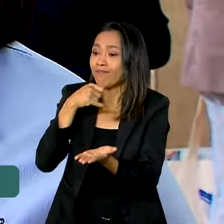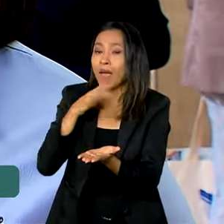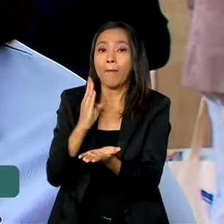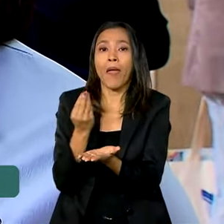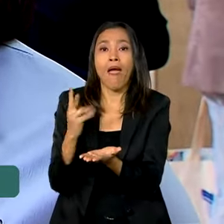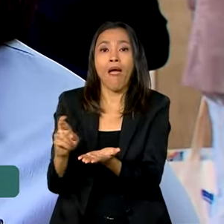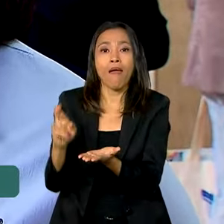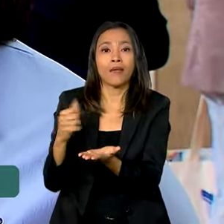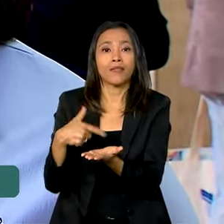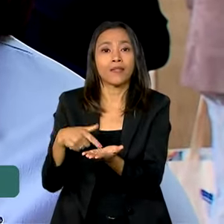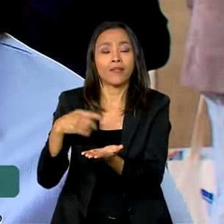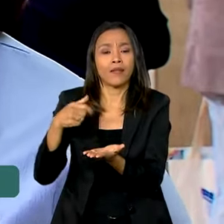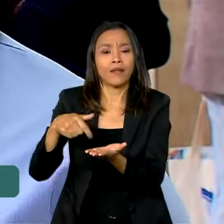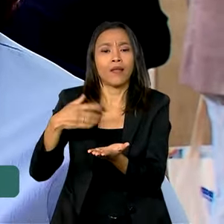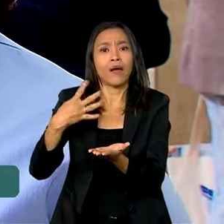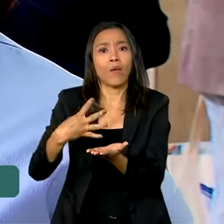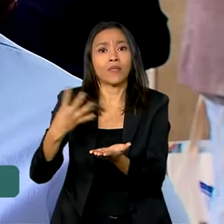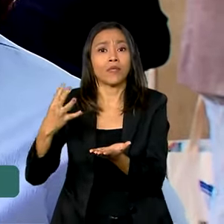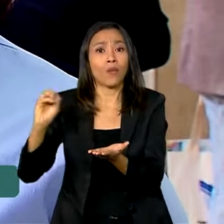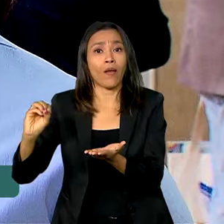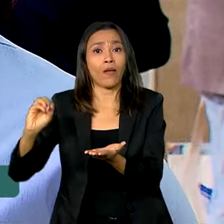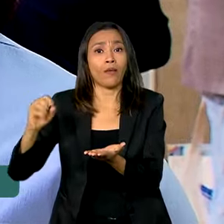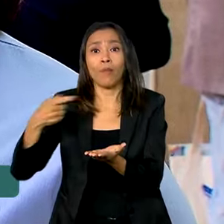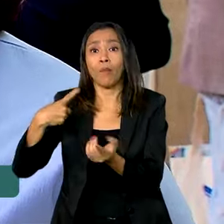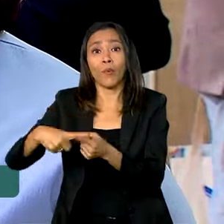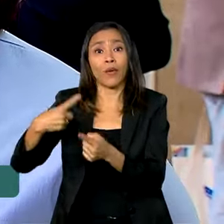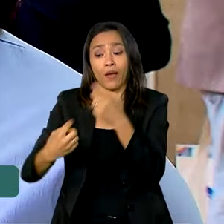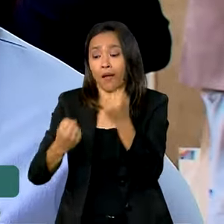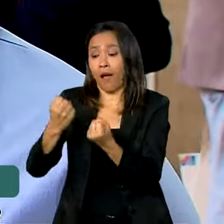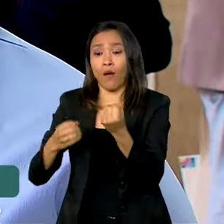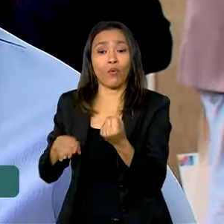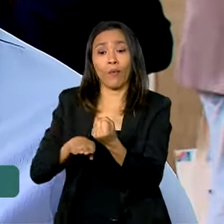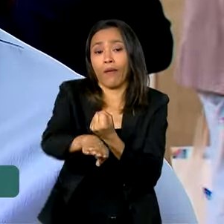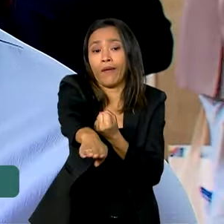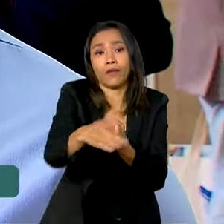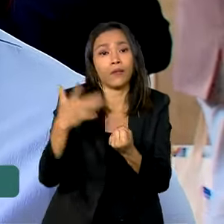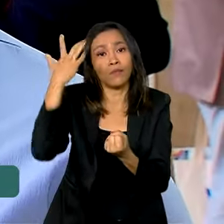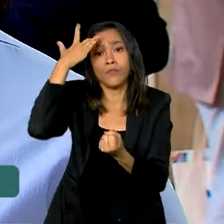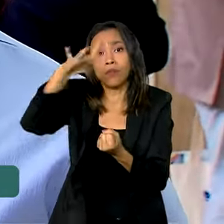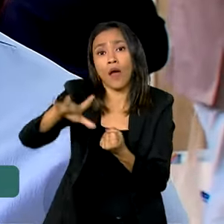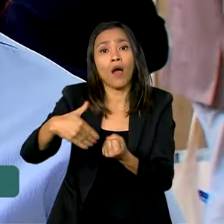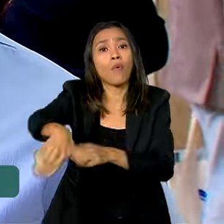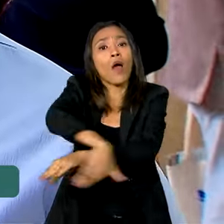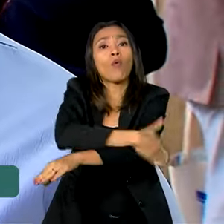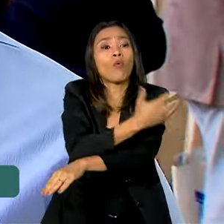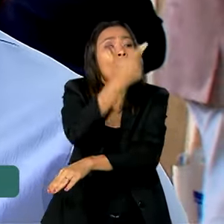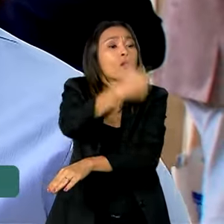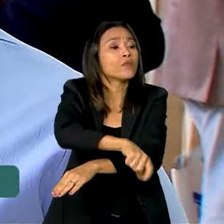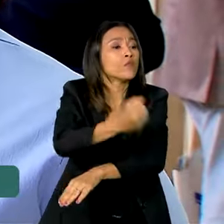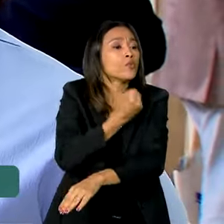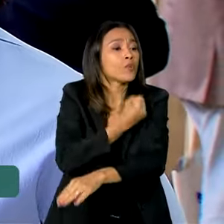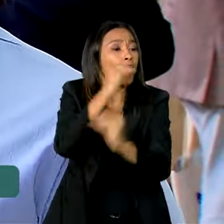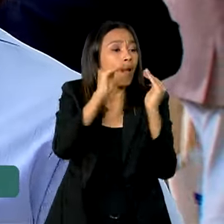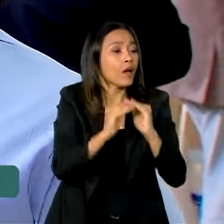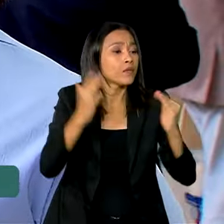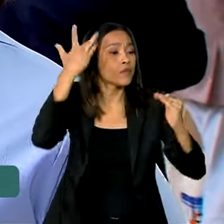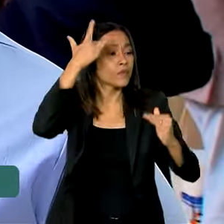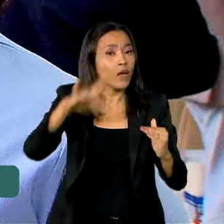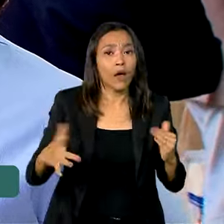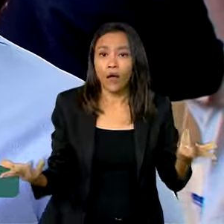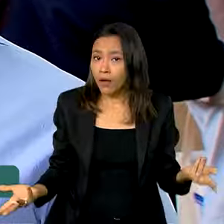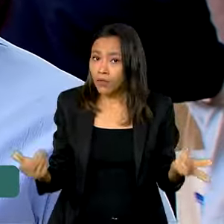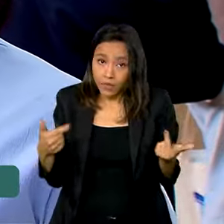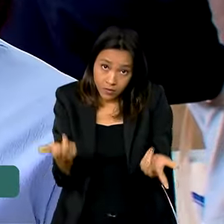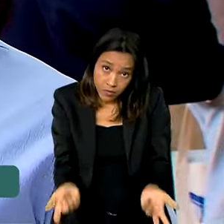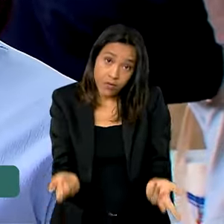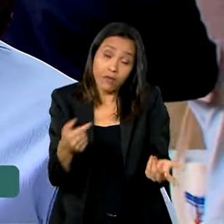lá embaixo, na 440, porque os carros não entram, porque não conhecem, não tem endereçamento, não tem nada que segure ele, que aquela entrega é naquele